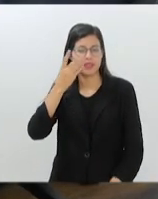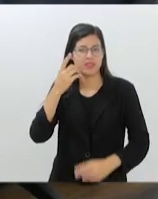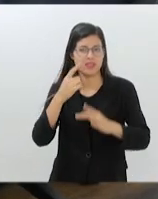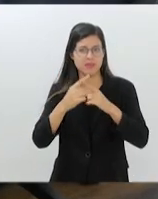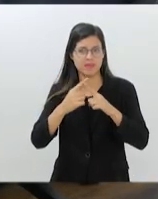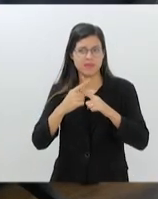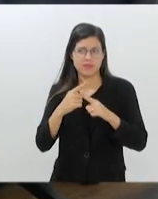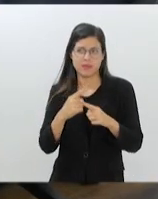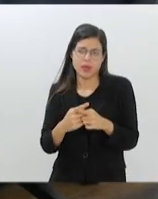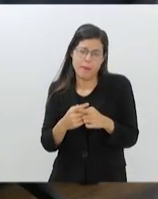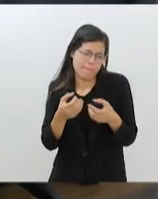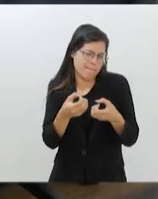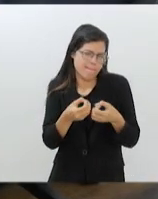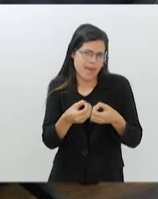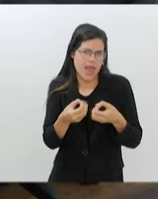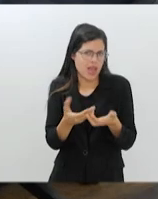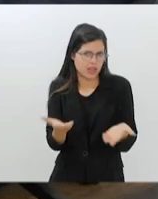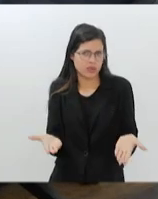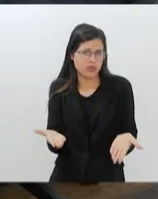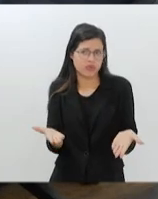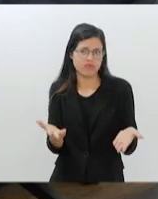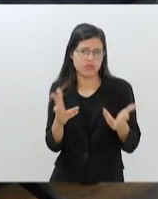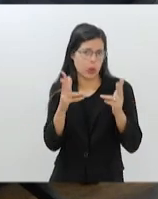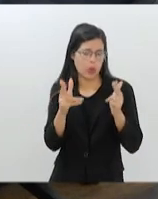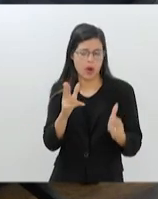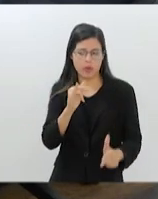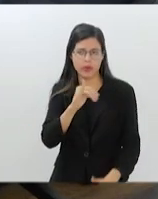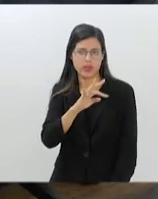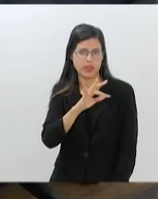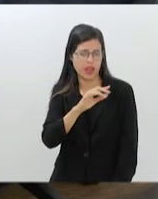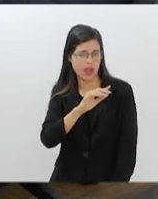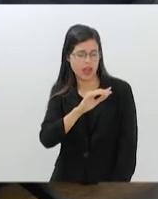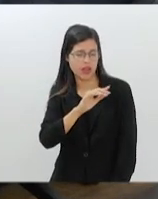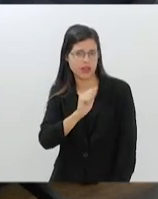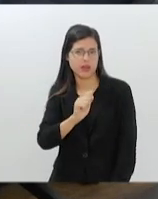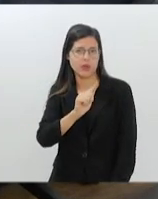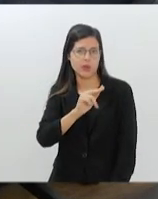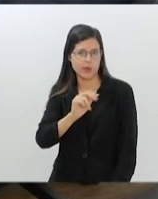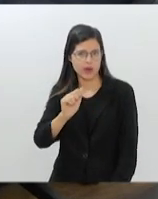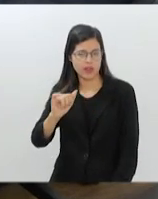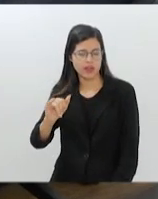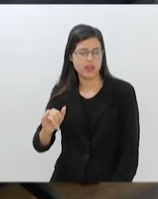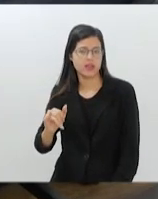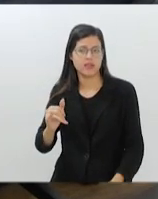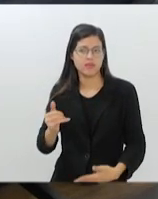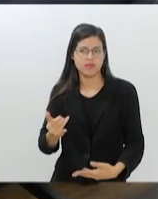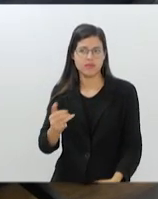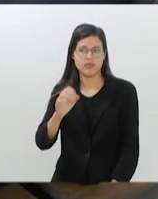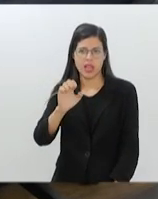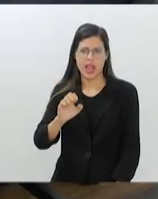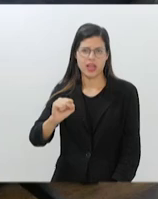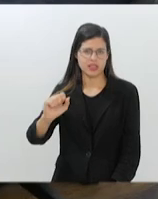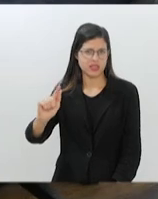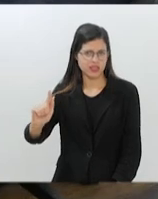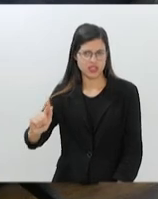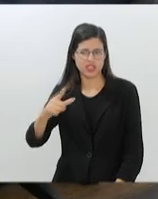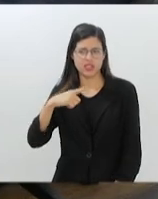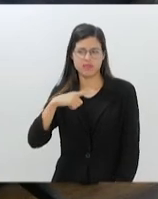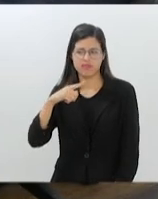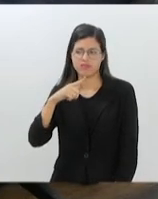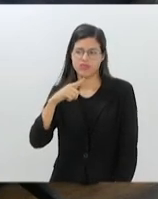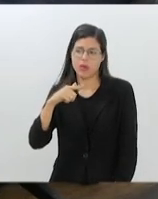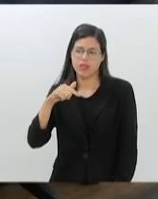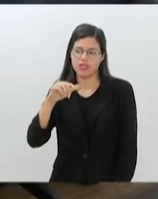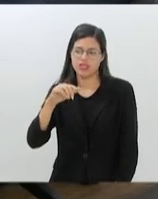contas é vizinho né eaga é vizinho é uma sugestão bacana SG o Chile tem água tem geleira